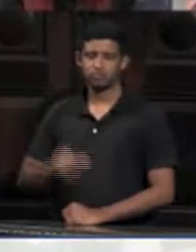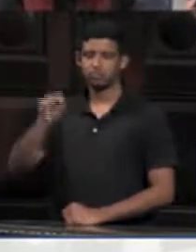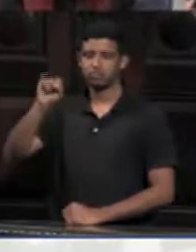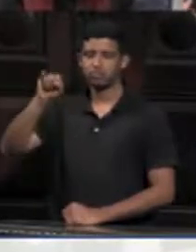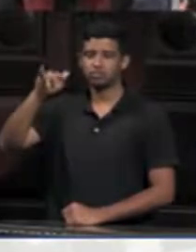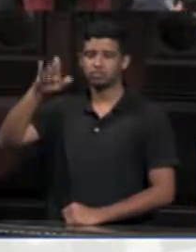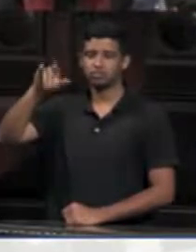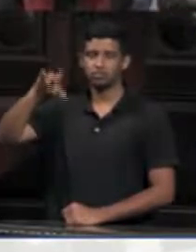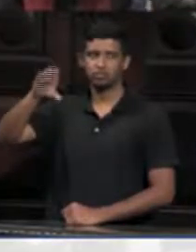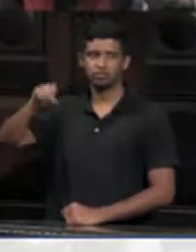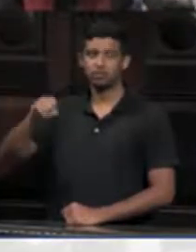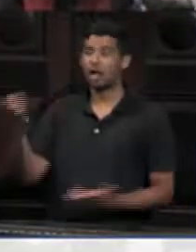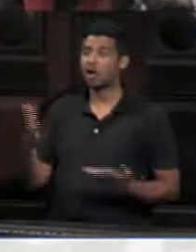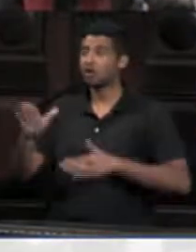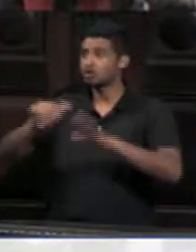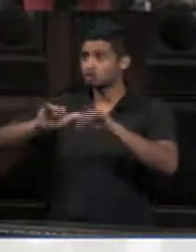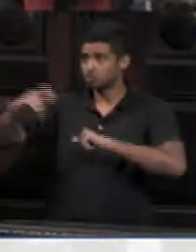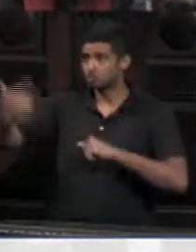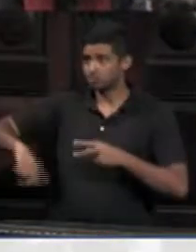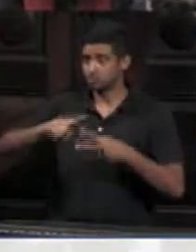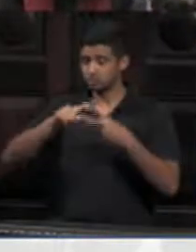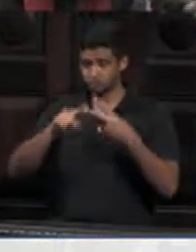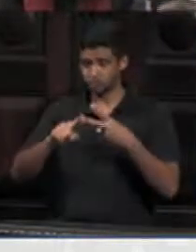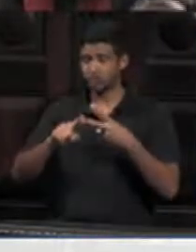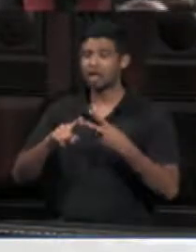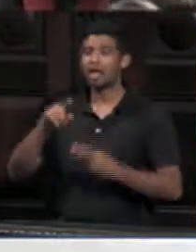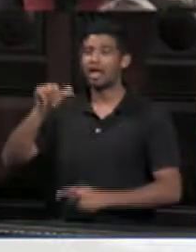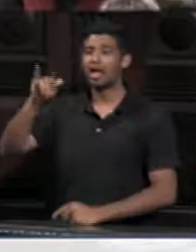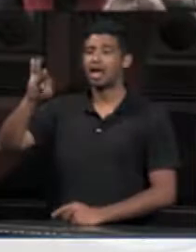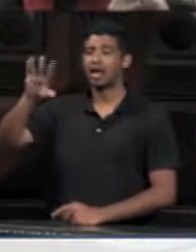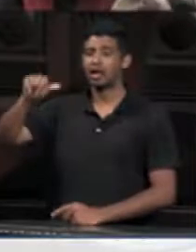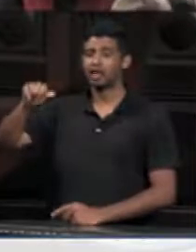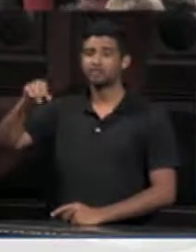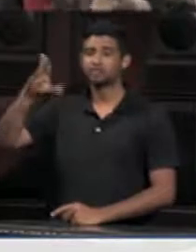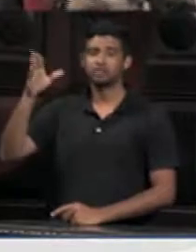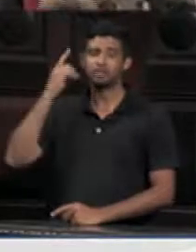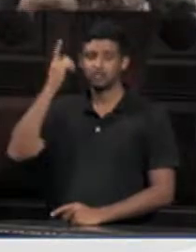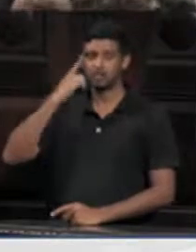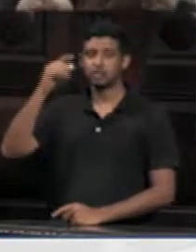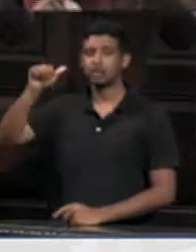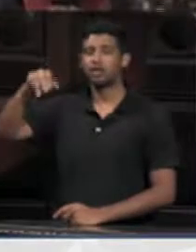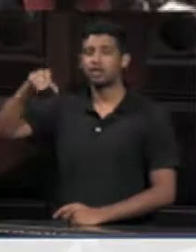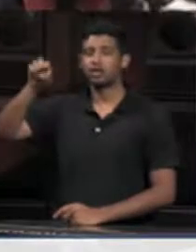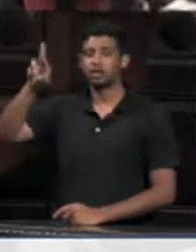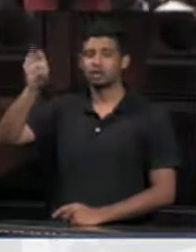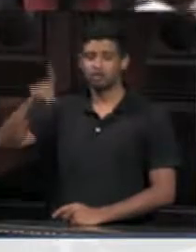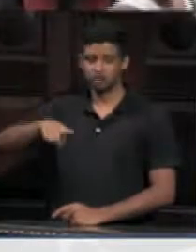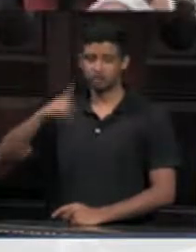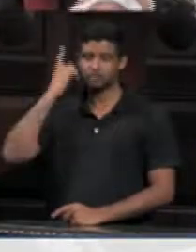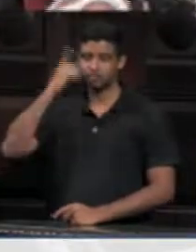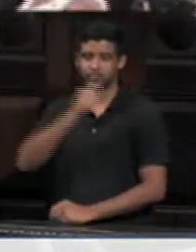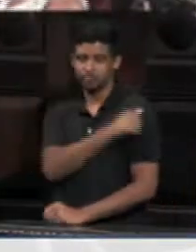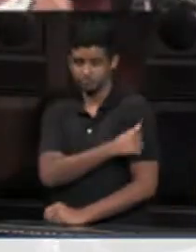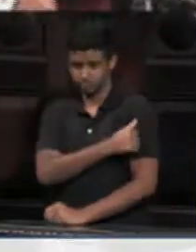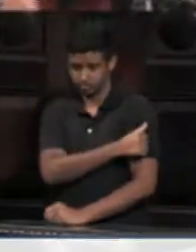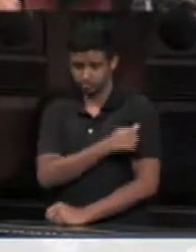Zito. A presidência fará a segunda chamada. Átila Nunes, Conte Bittencourt, Daniele Guerreiro, Dica, enfermeira